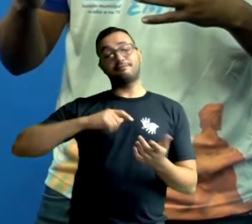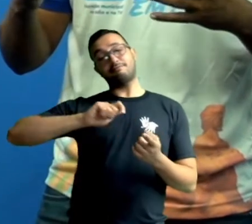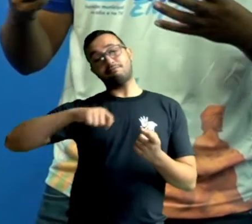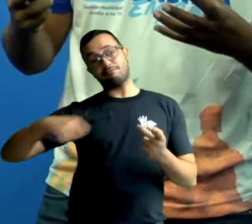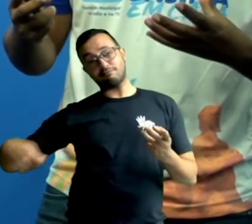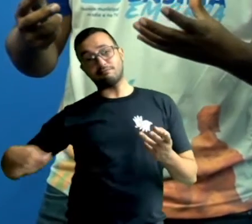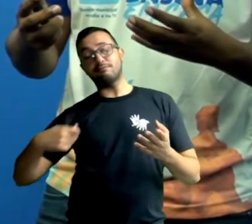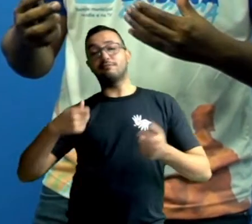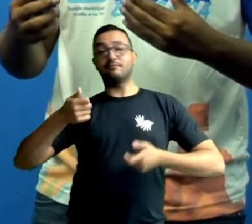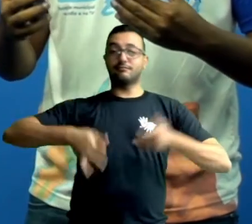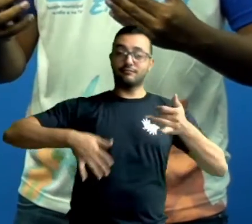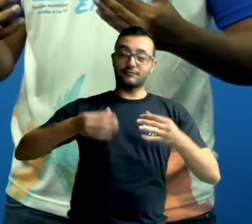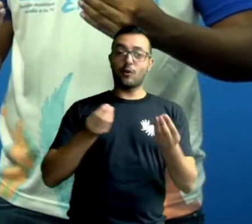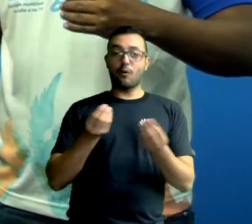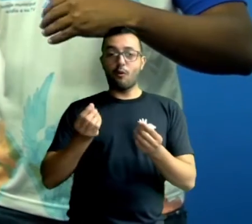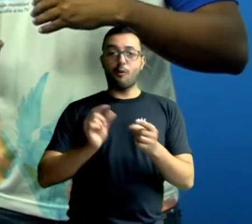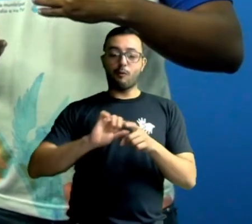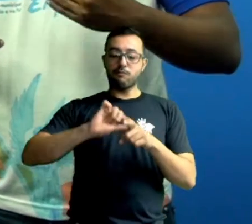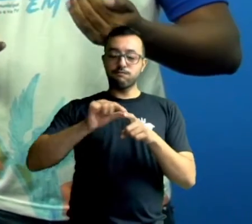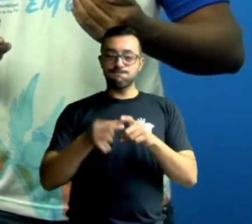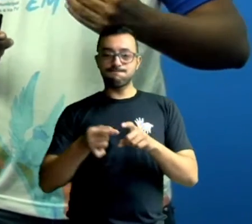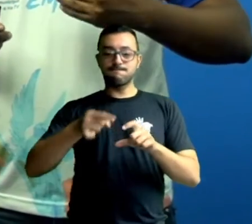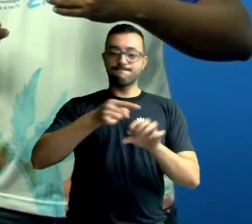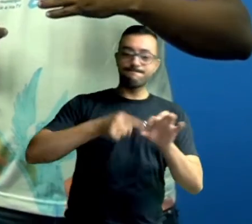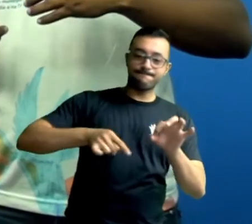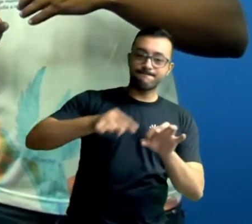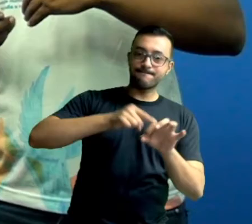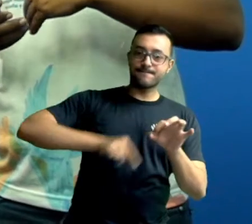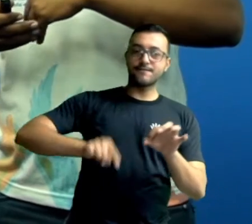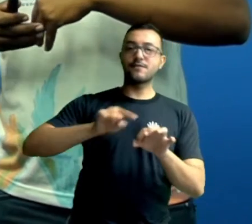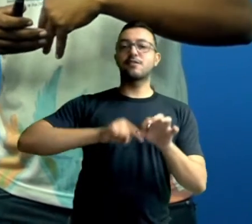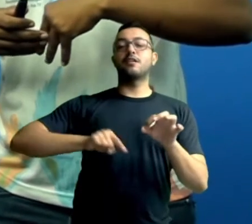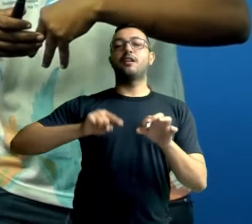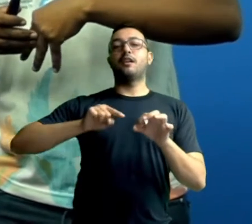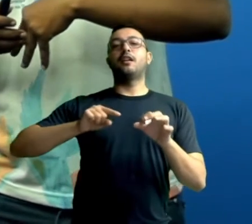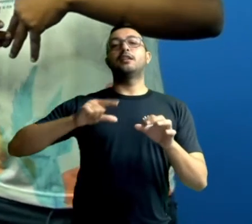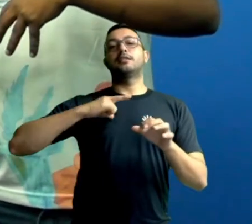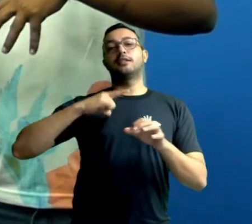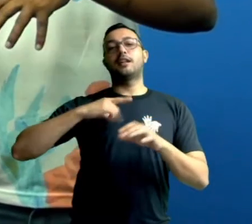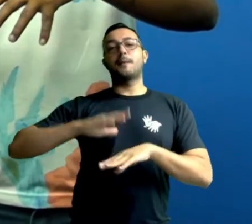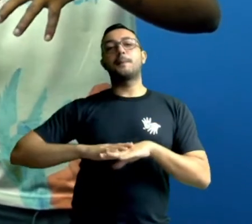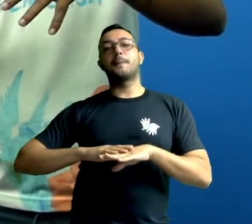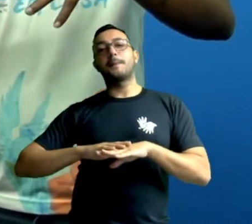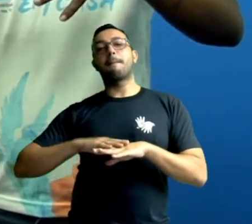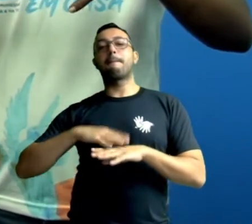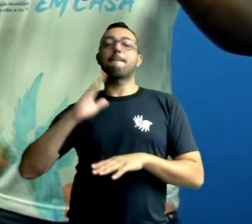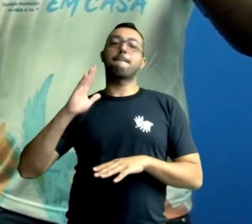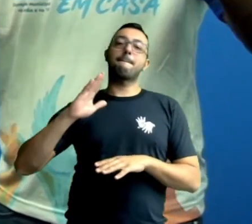morfologicamente, em seu formato, né? Temos formatos circulares, formatos mais